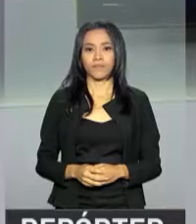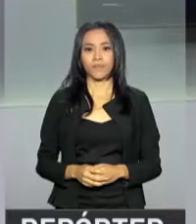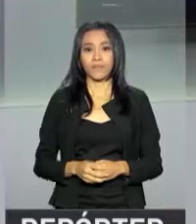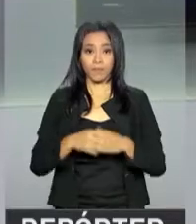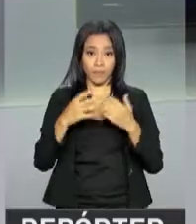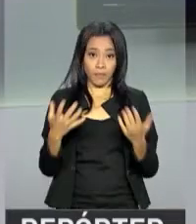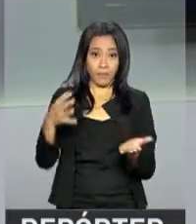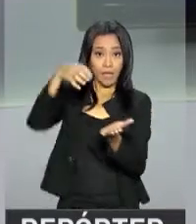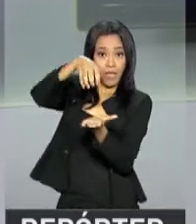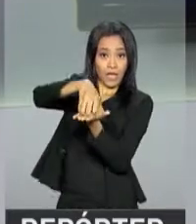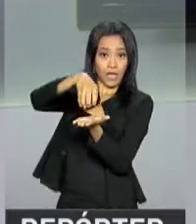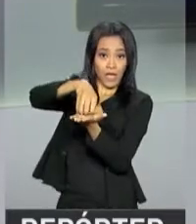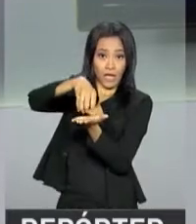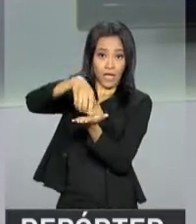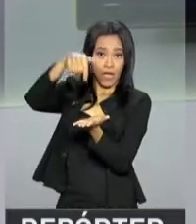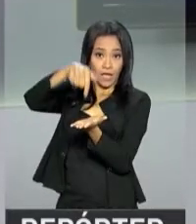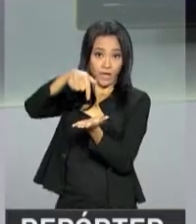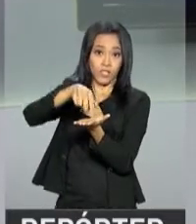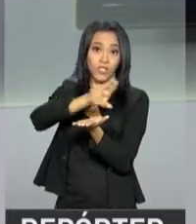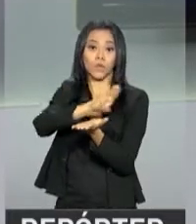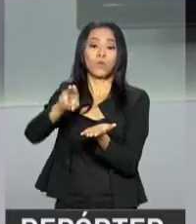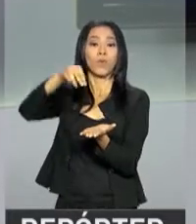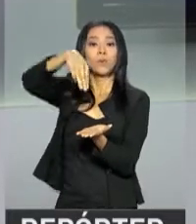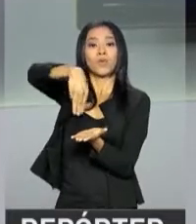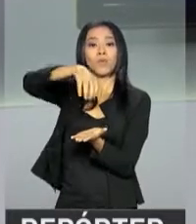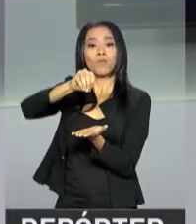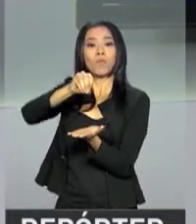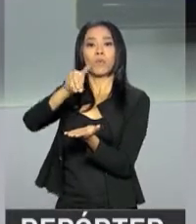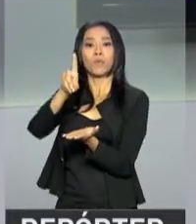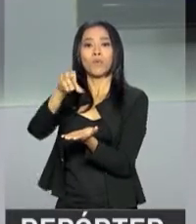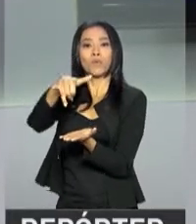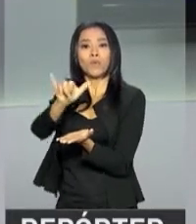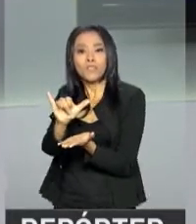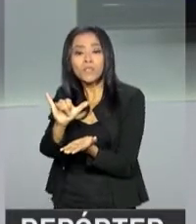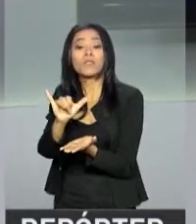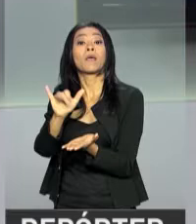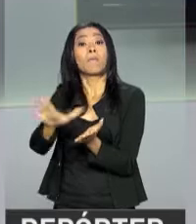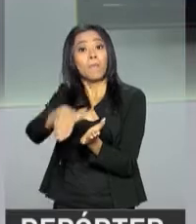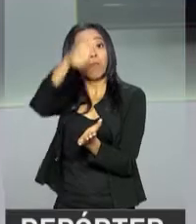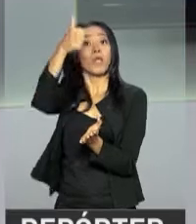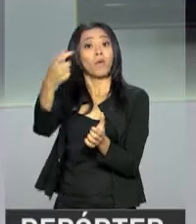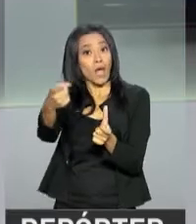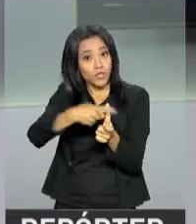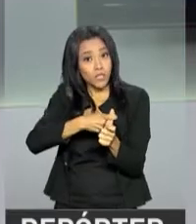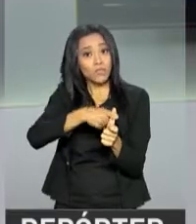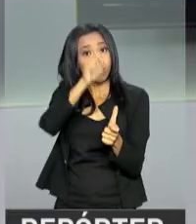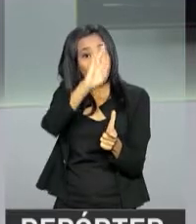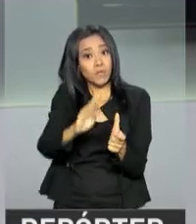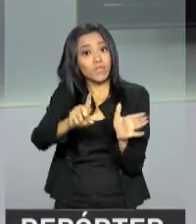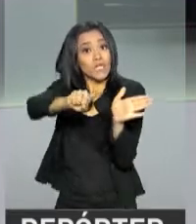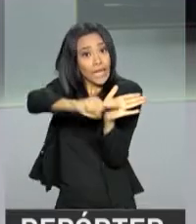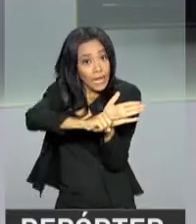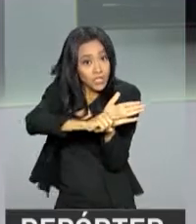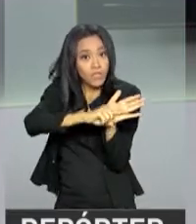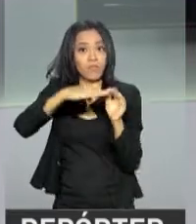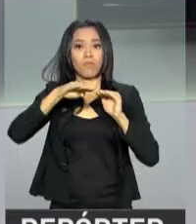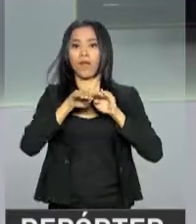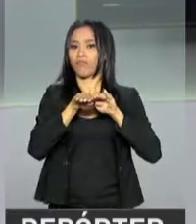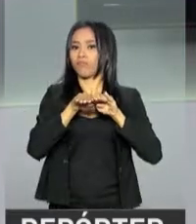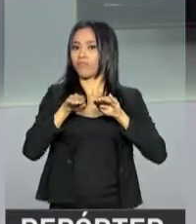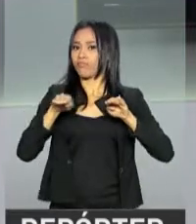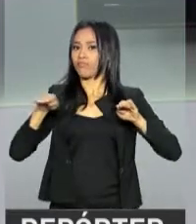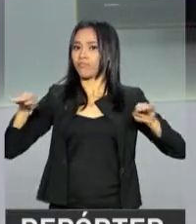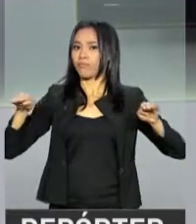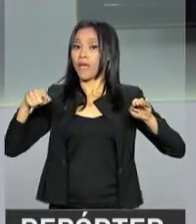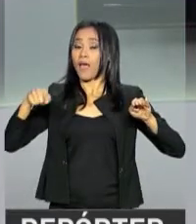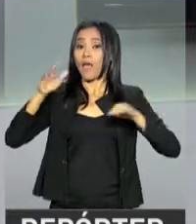A agência de classificação de risco Moody's melhorou a perspectiva da dívida do Brasil de negativa para estável. A agência destaca